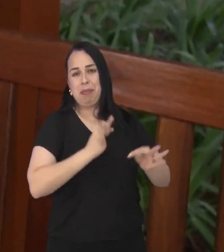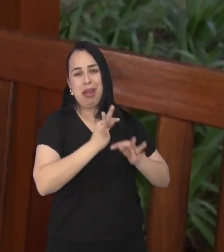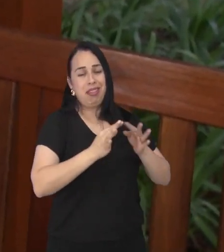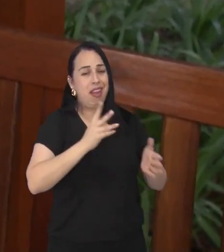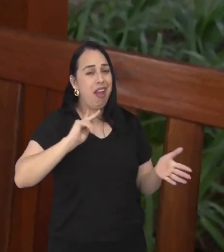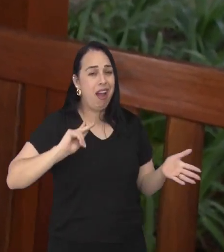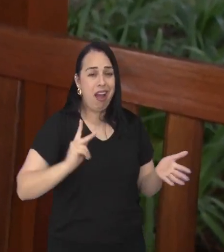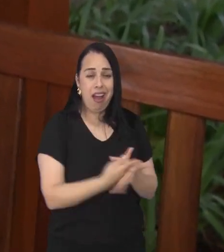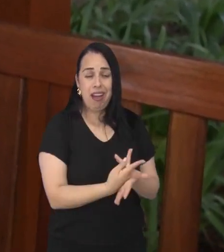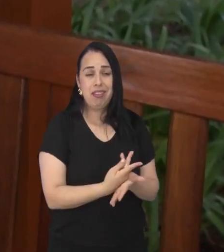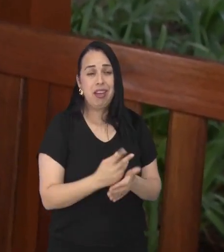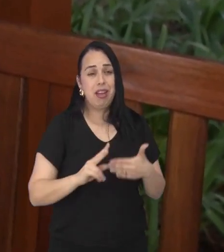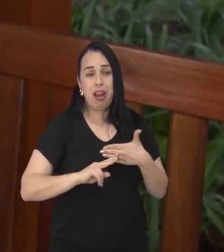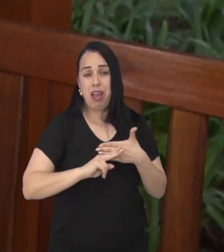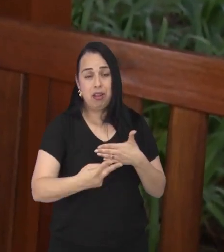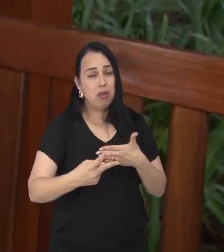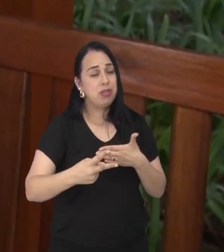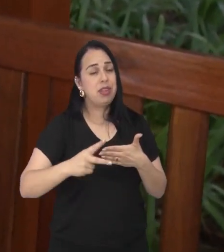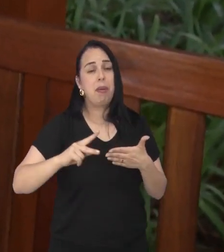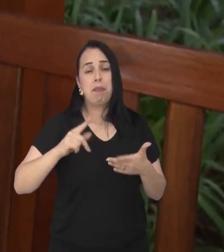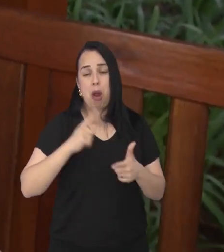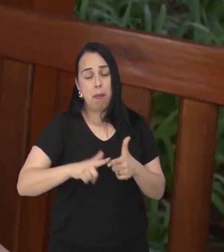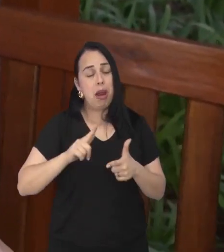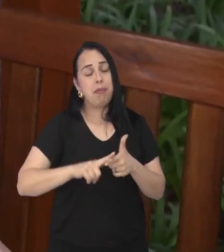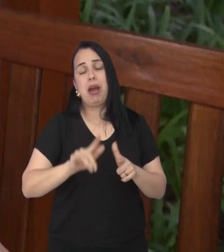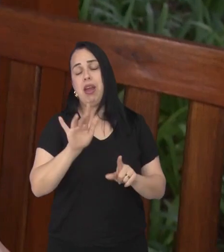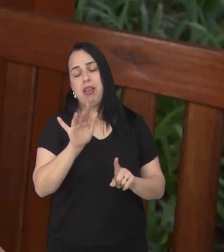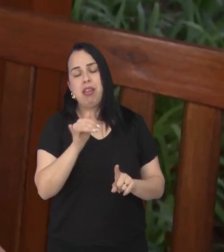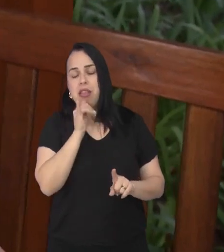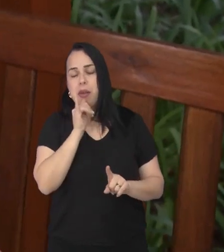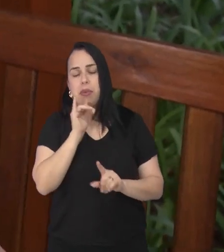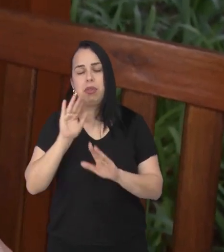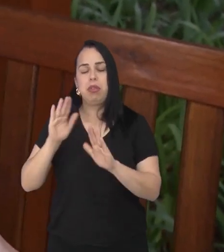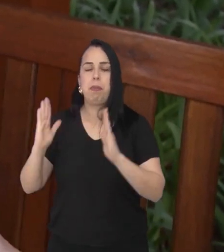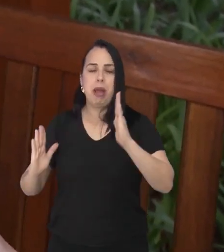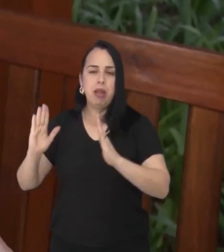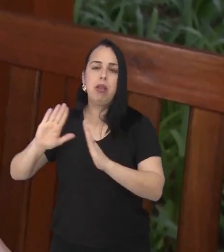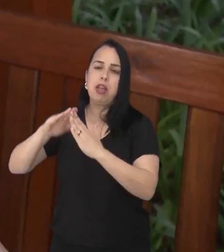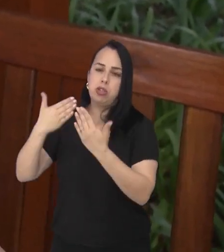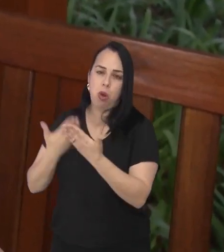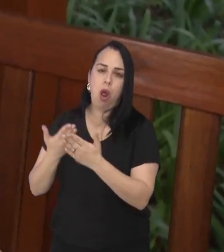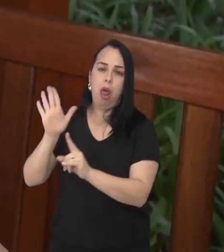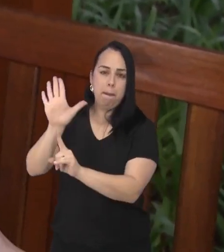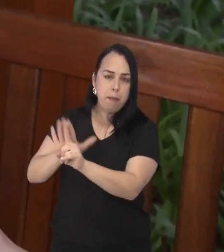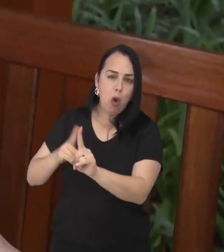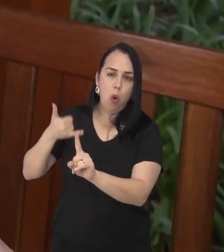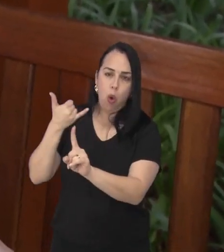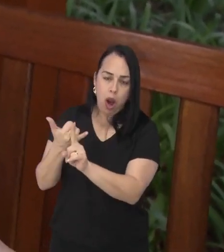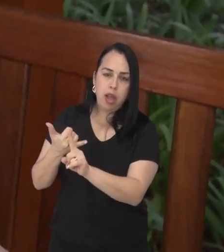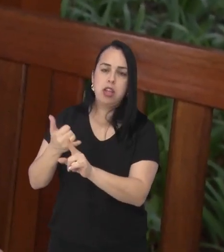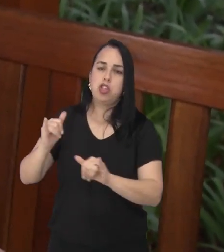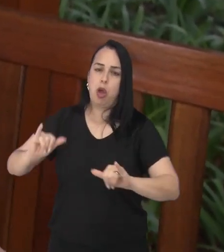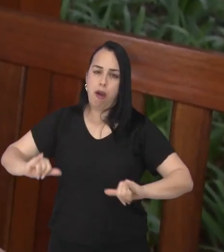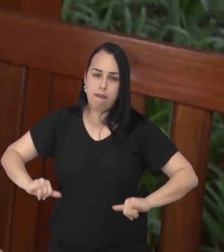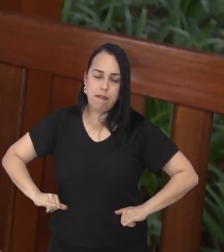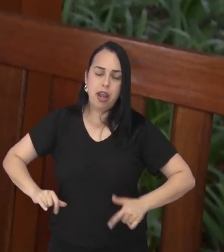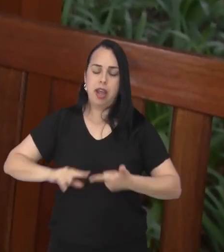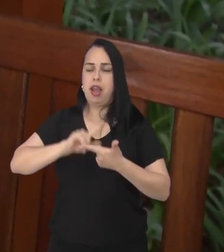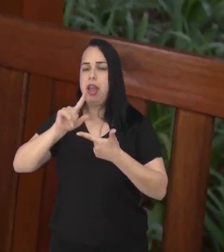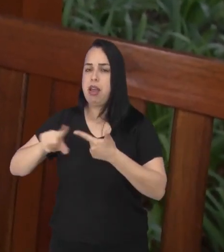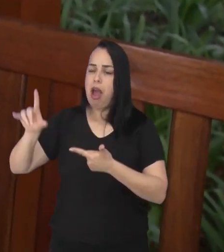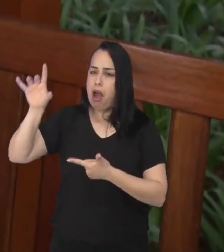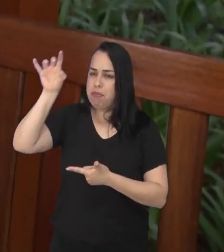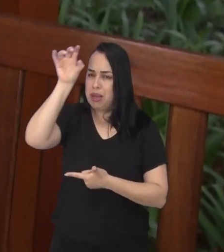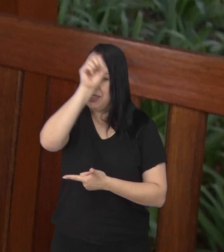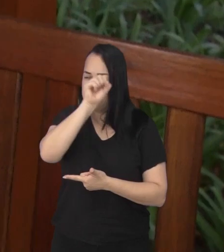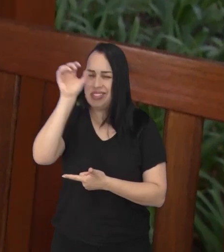errada e que me trouxe muitos problemas, como bullying na idade escolar, né? Como problemas de